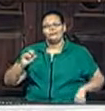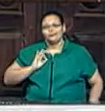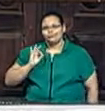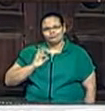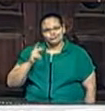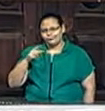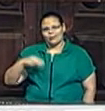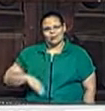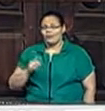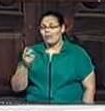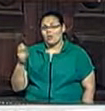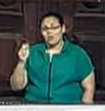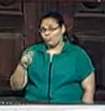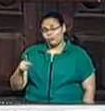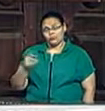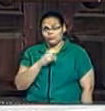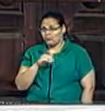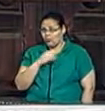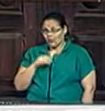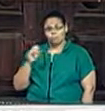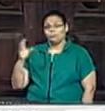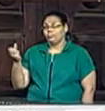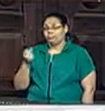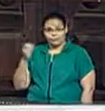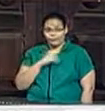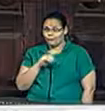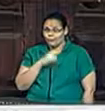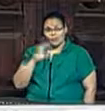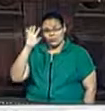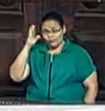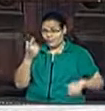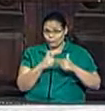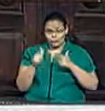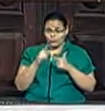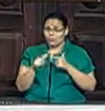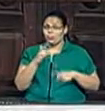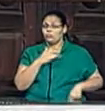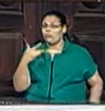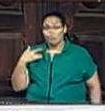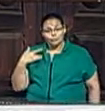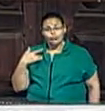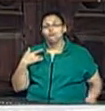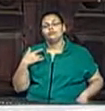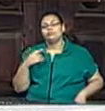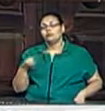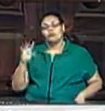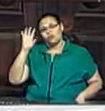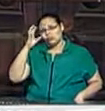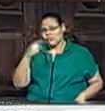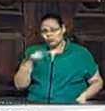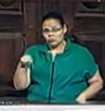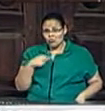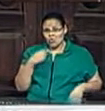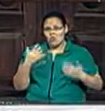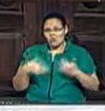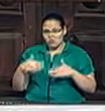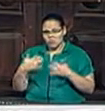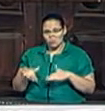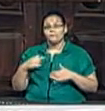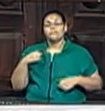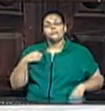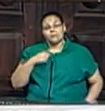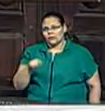aposentado e pensionista, não vai resolver o problema da saúde, não vai resolver o que nos aflige, porque o pacote já está mutilado e não existem